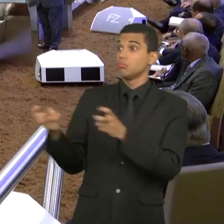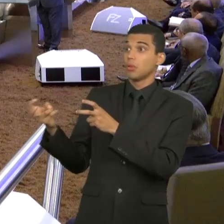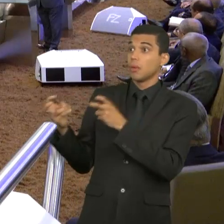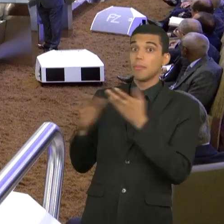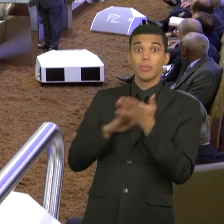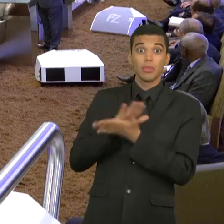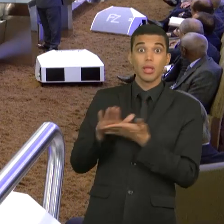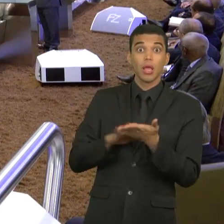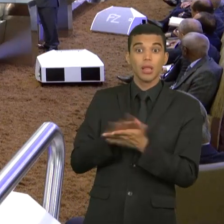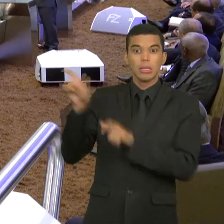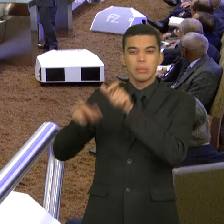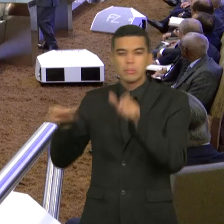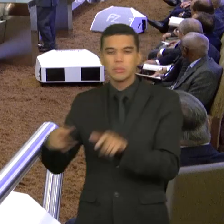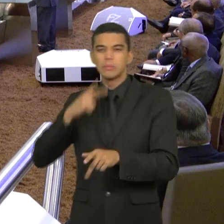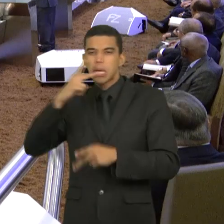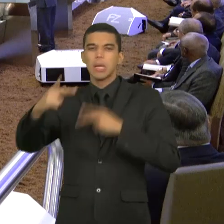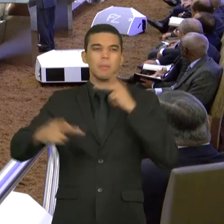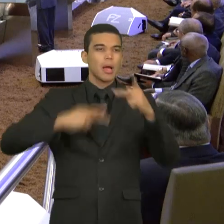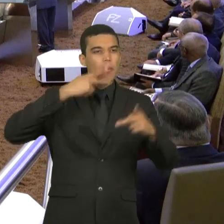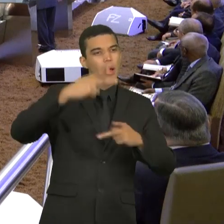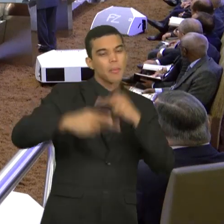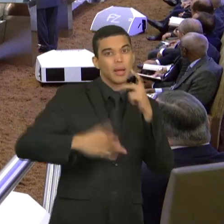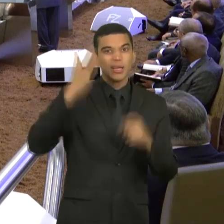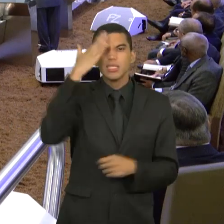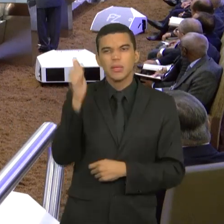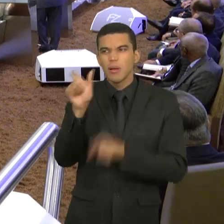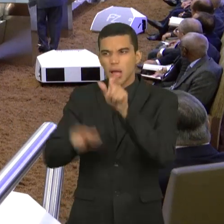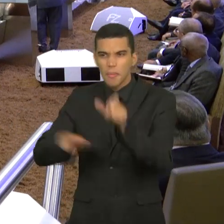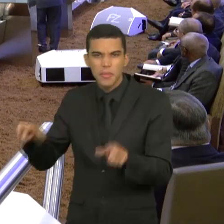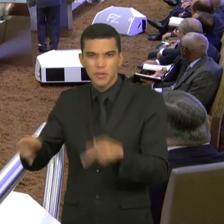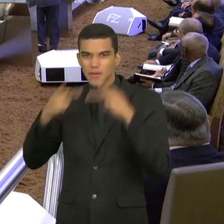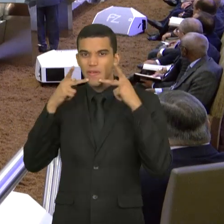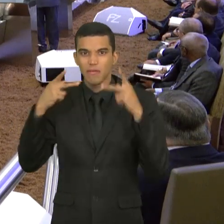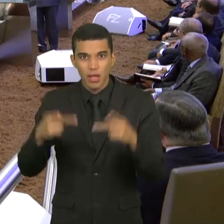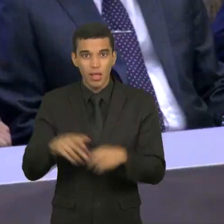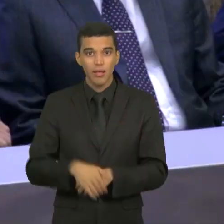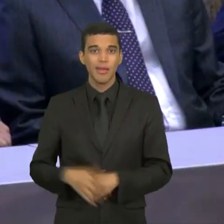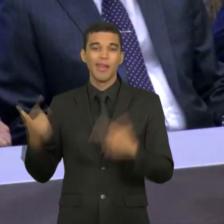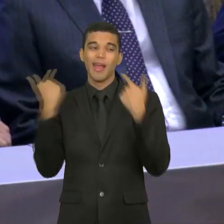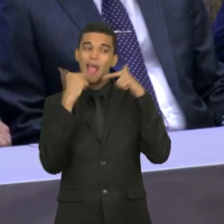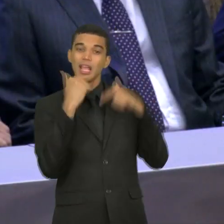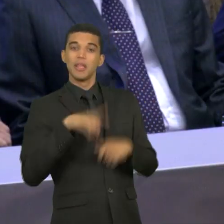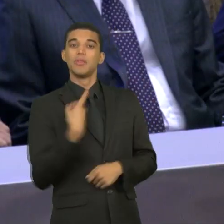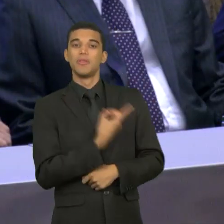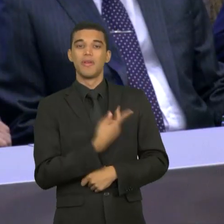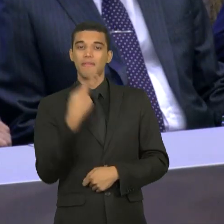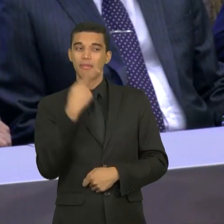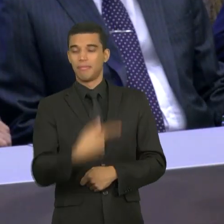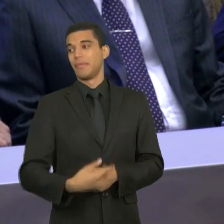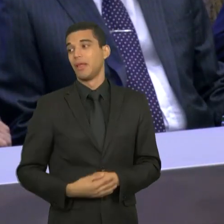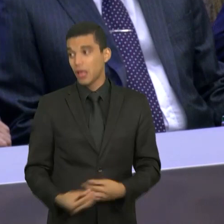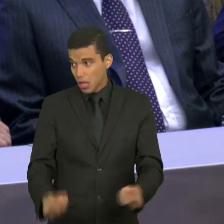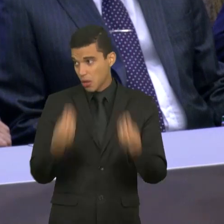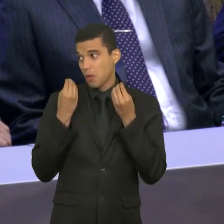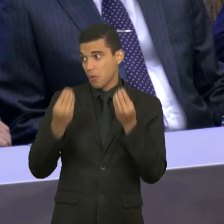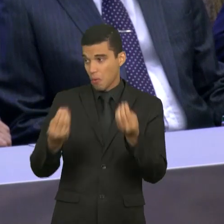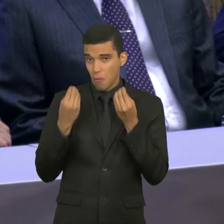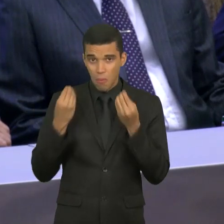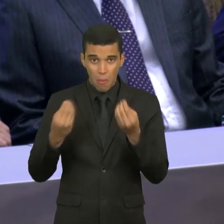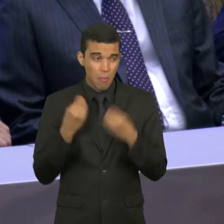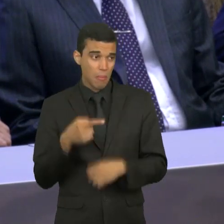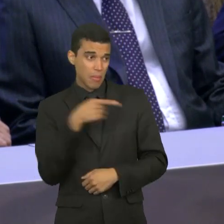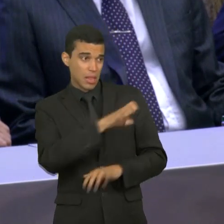que eles estavam falando isso e sabe o que que eles diziam eles davam risada de nós e diziam como é que a escola